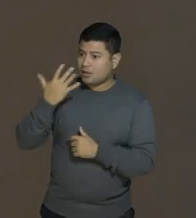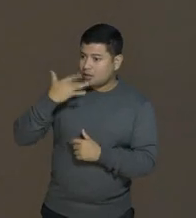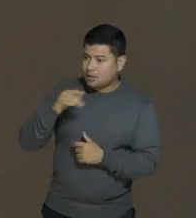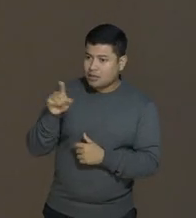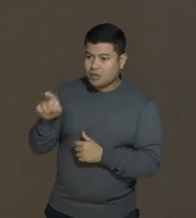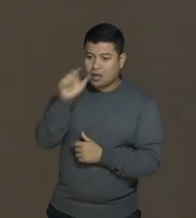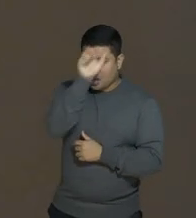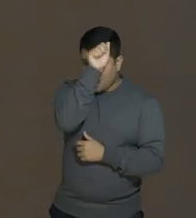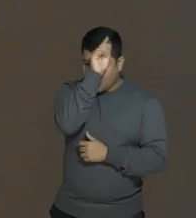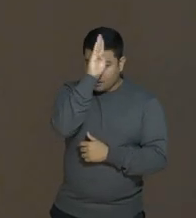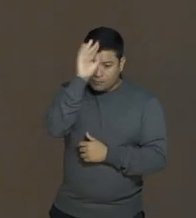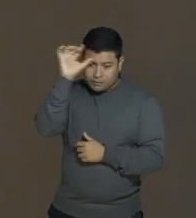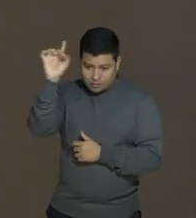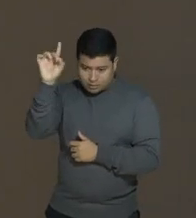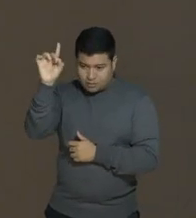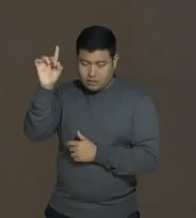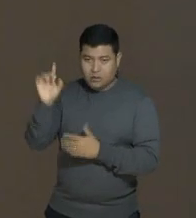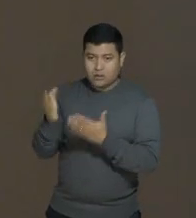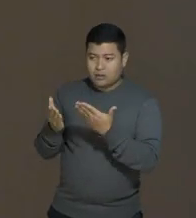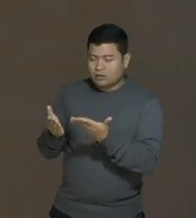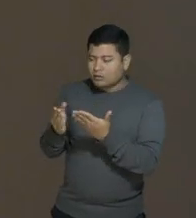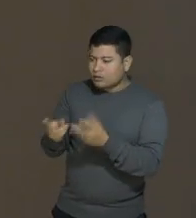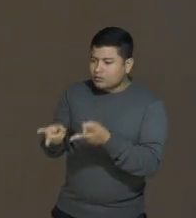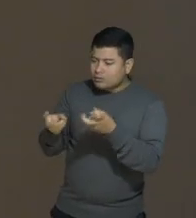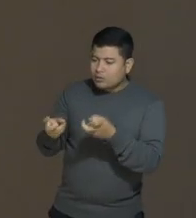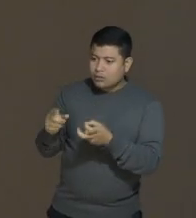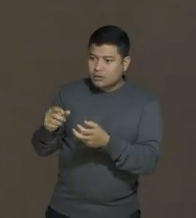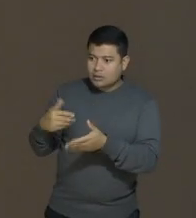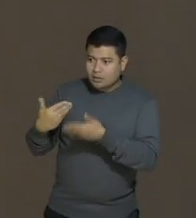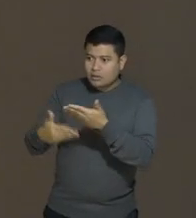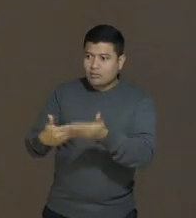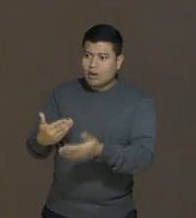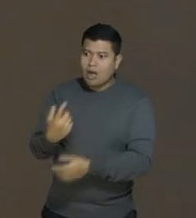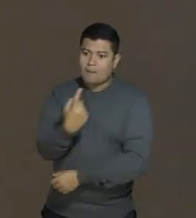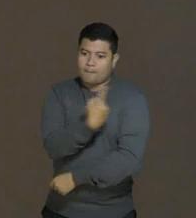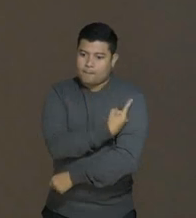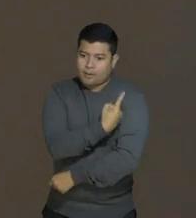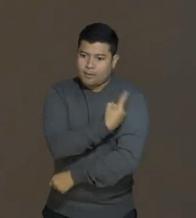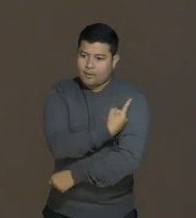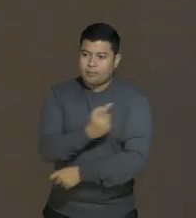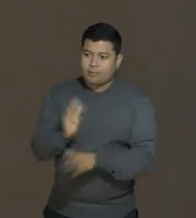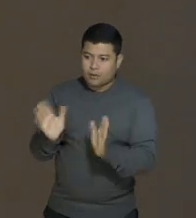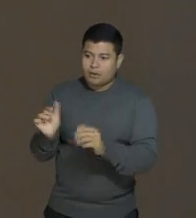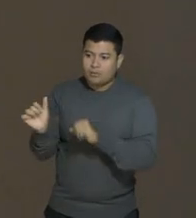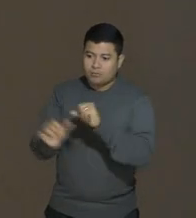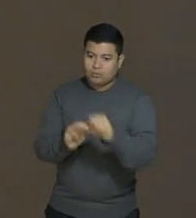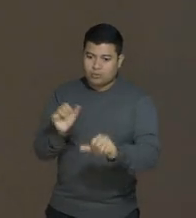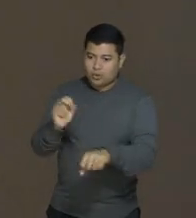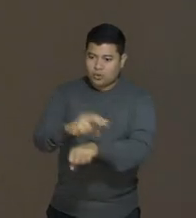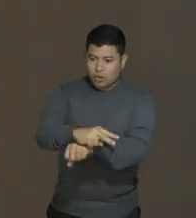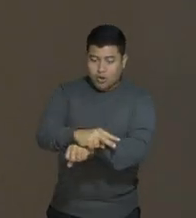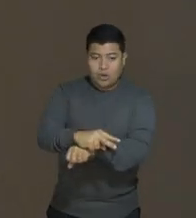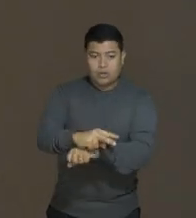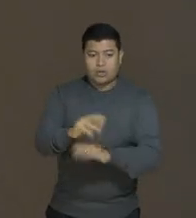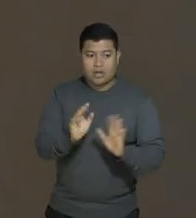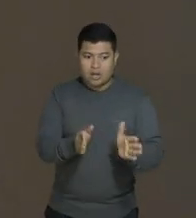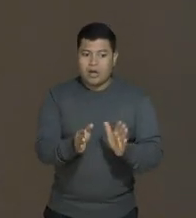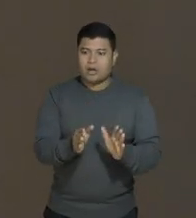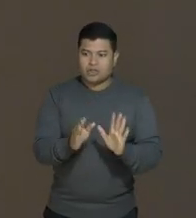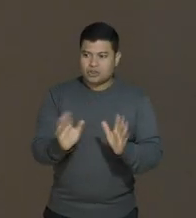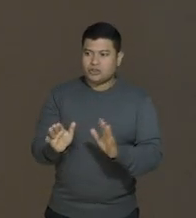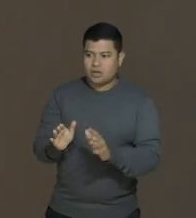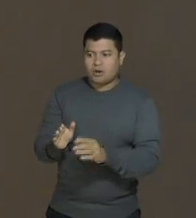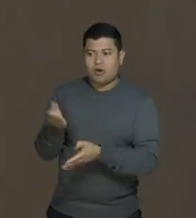creche. Para quando ela entrar na primeira série, ela já entrar adequada,